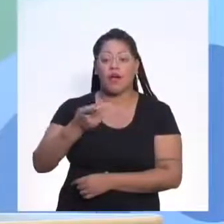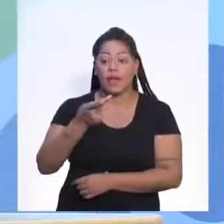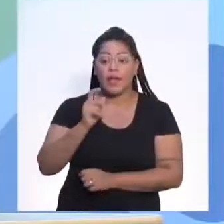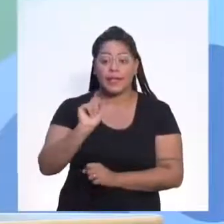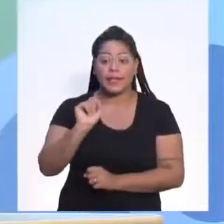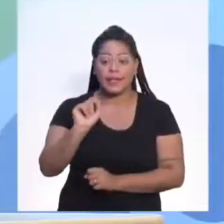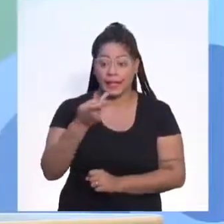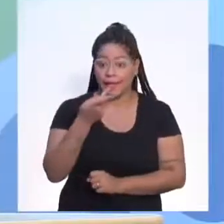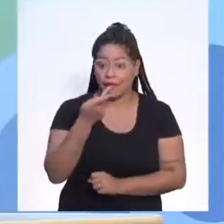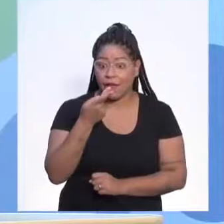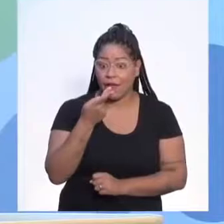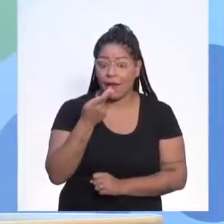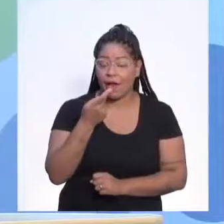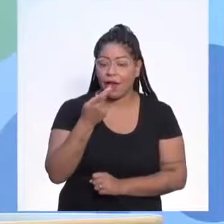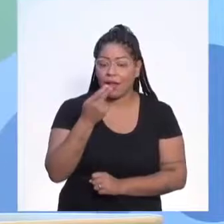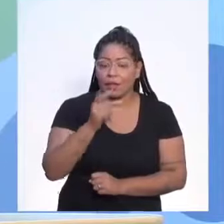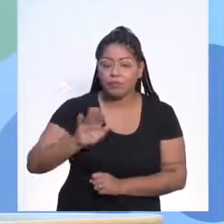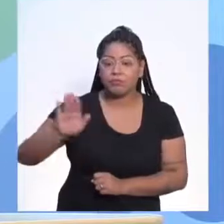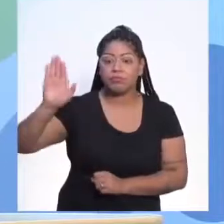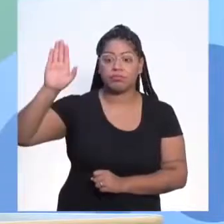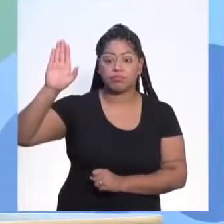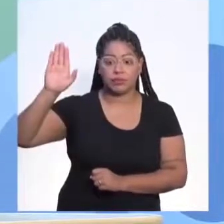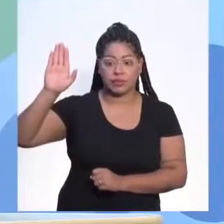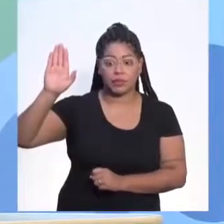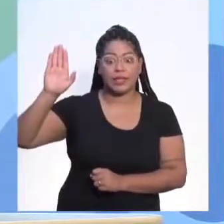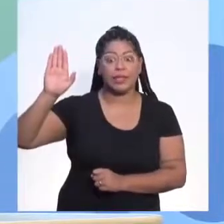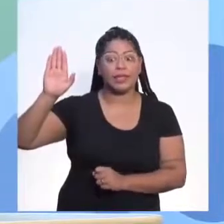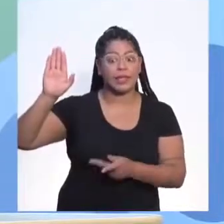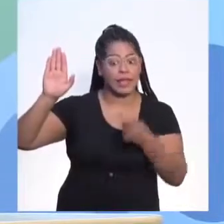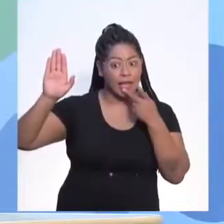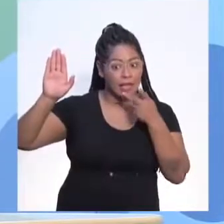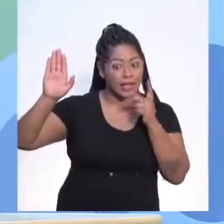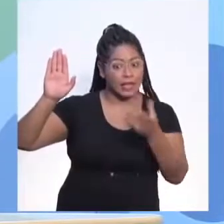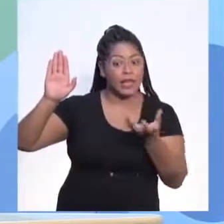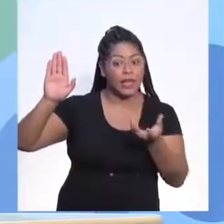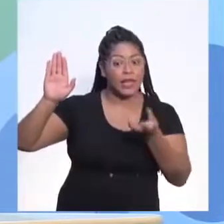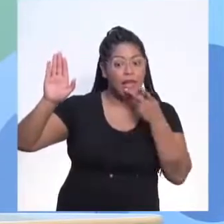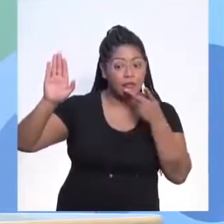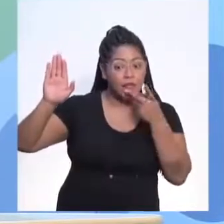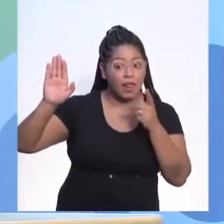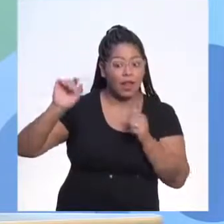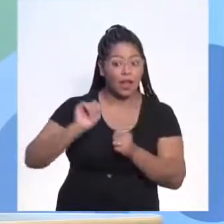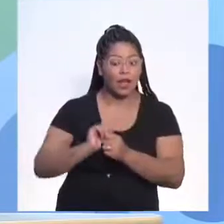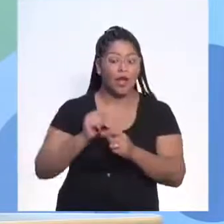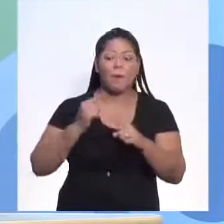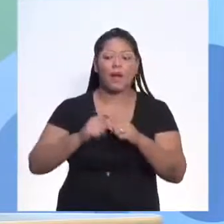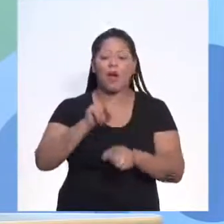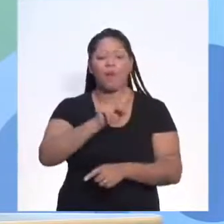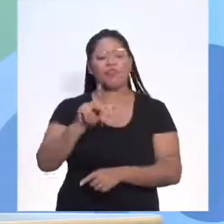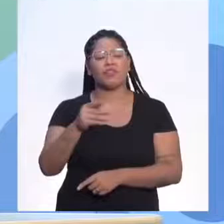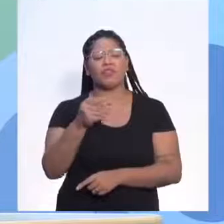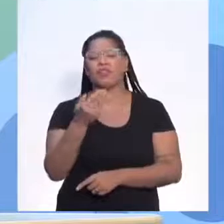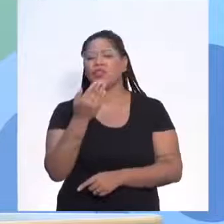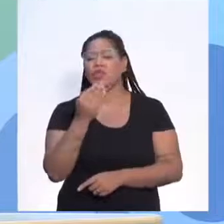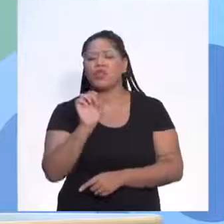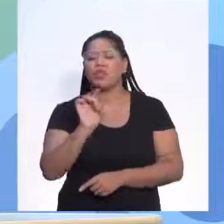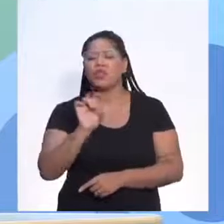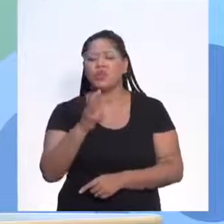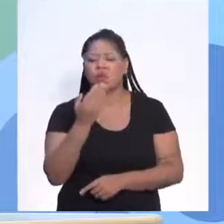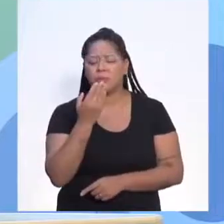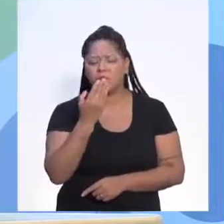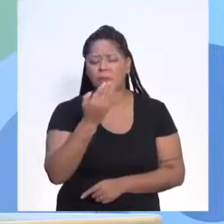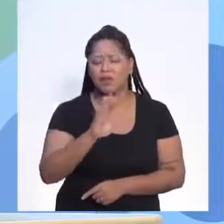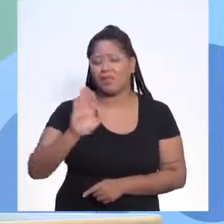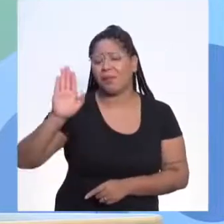é para todos levantarem a mão. Levante a mão quem quer falar, né? Porque às vezes você, não, o professor mandou levantar a mão, você vai lá e clica. E aí às vezes você não